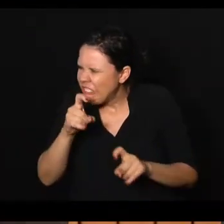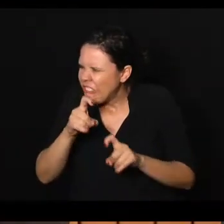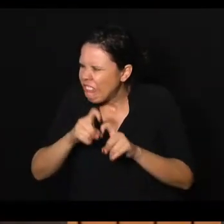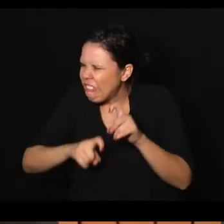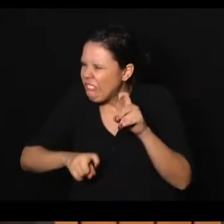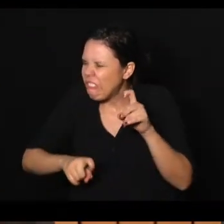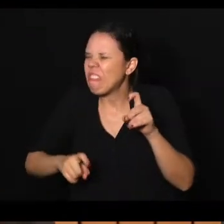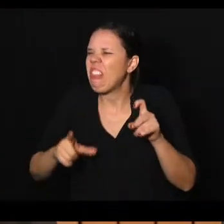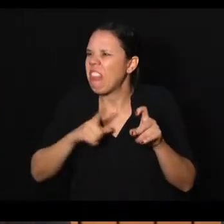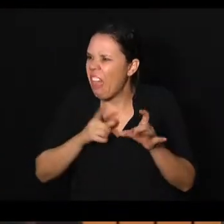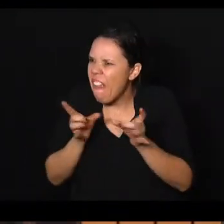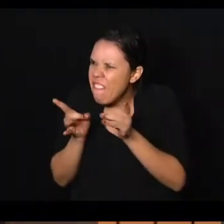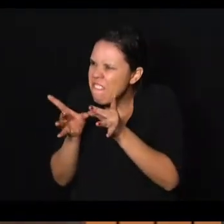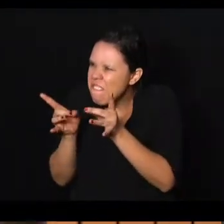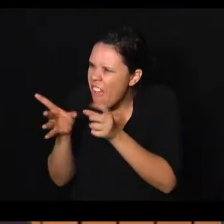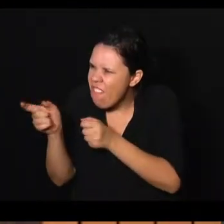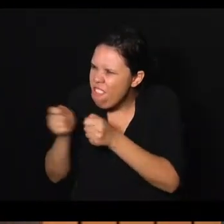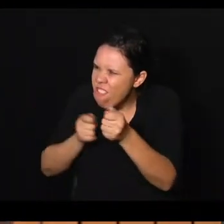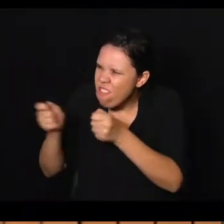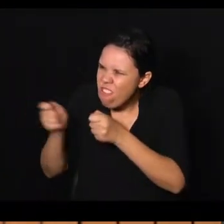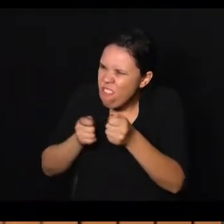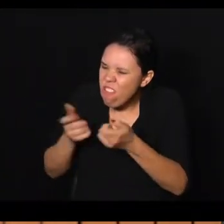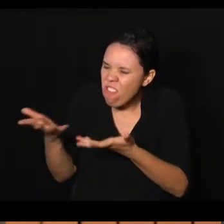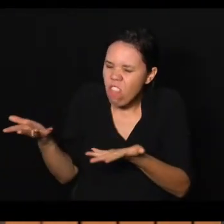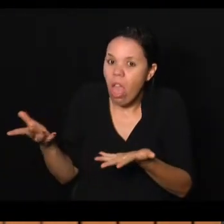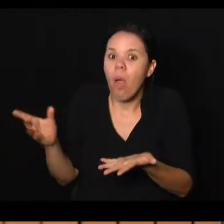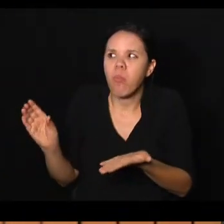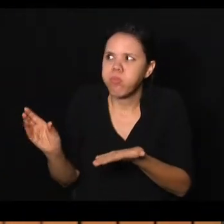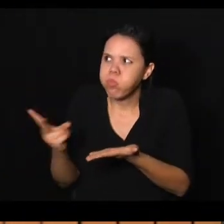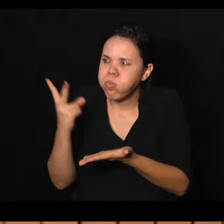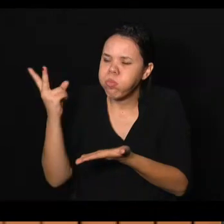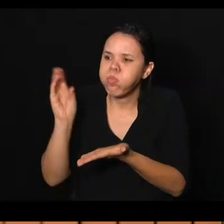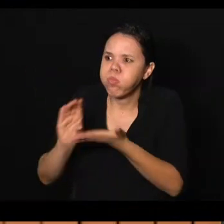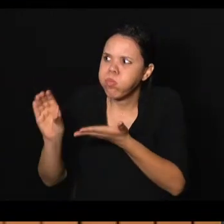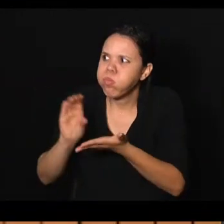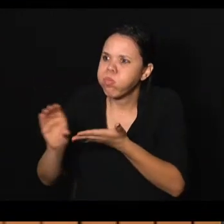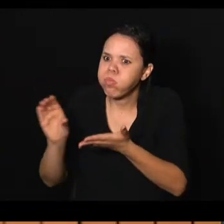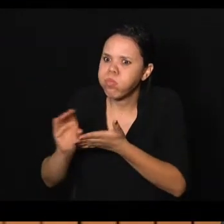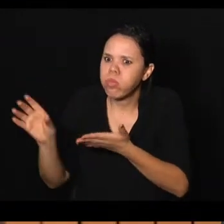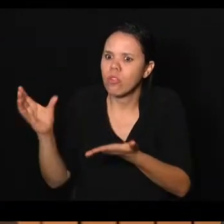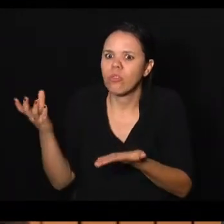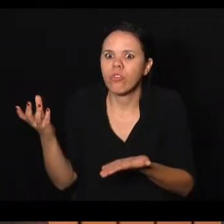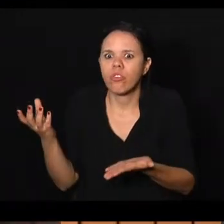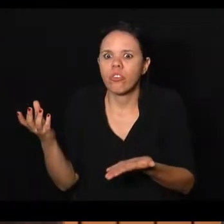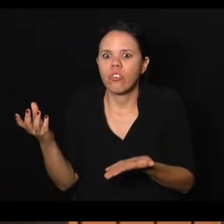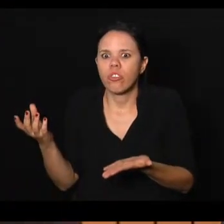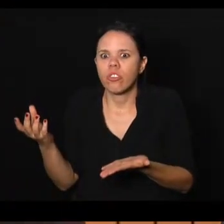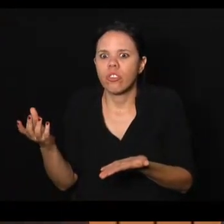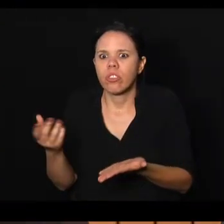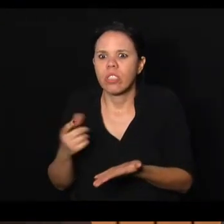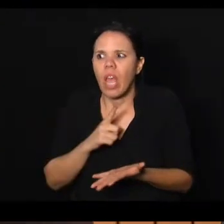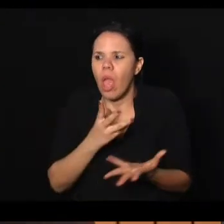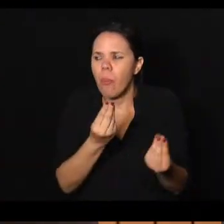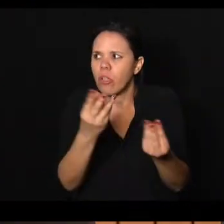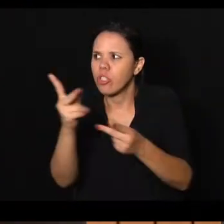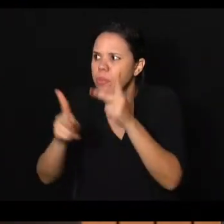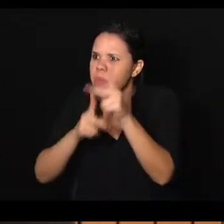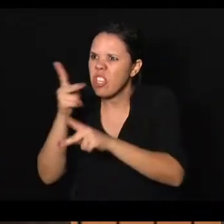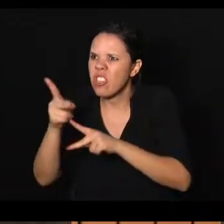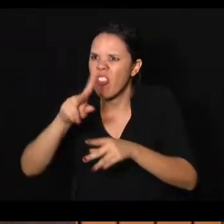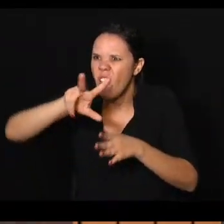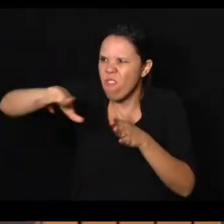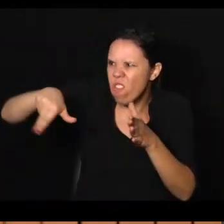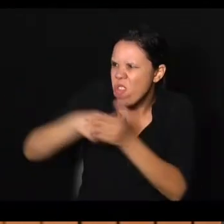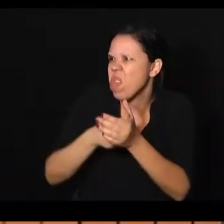comércio. E vale muito dinheiro um vídeo de estupro de bebê. Então tem muita gente sendo manipulada por causa